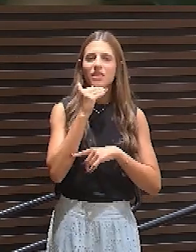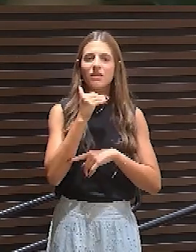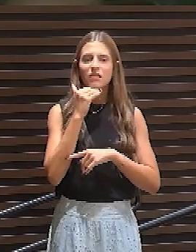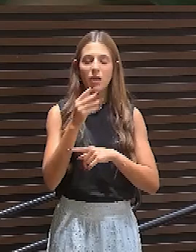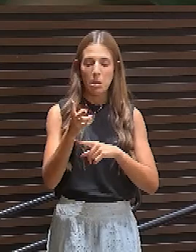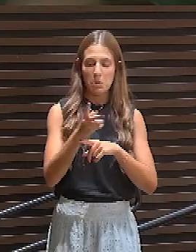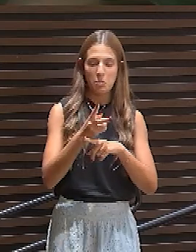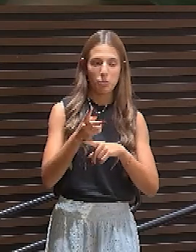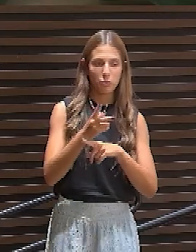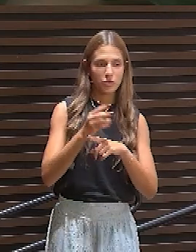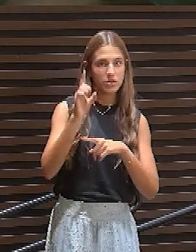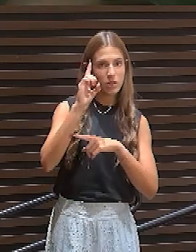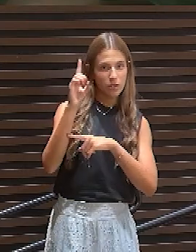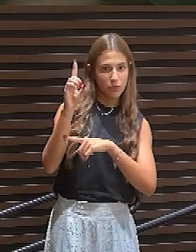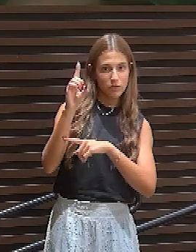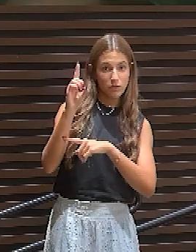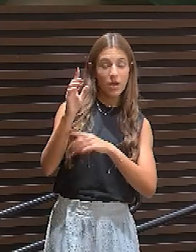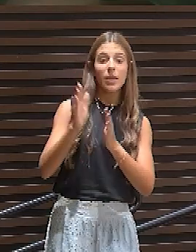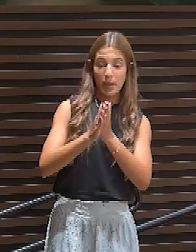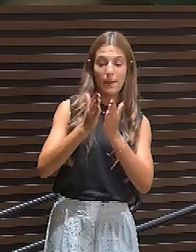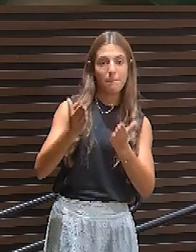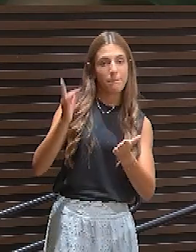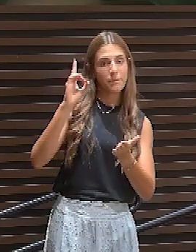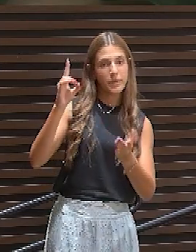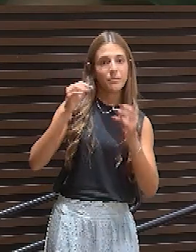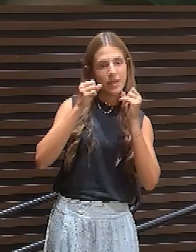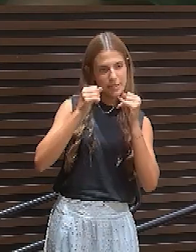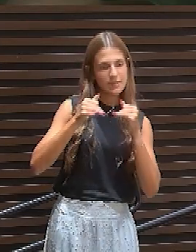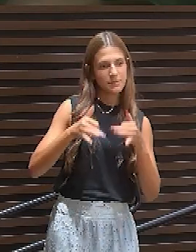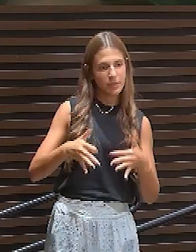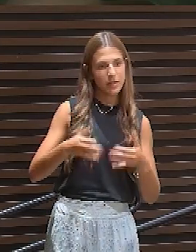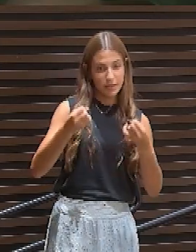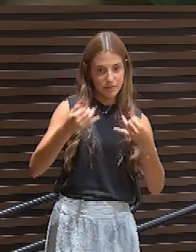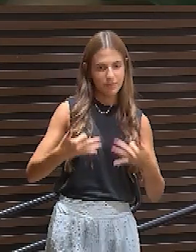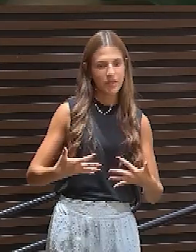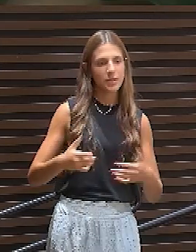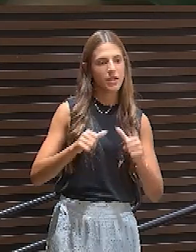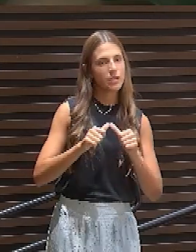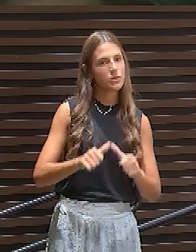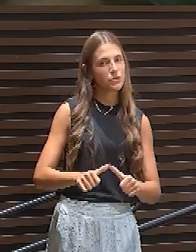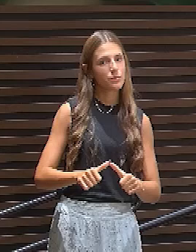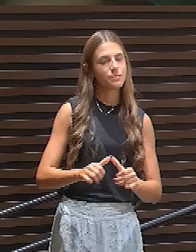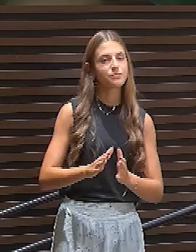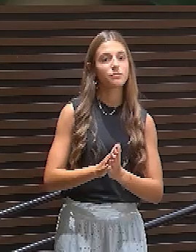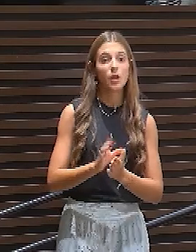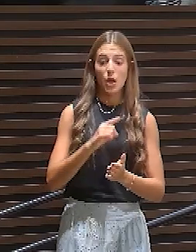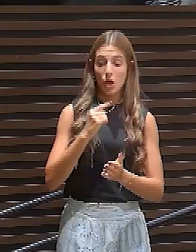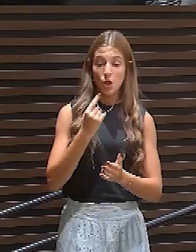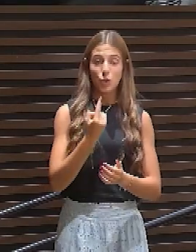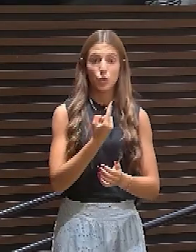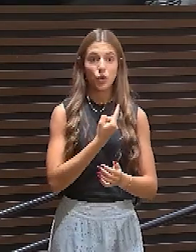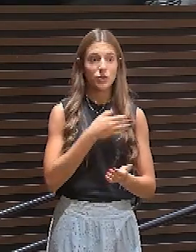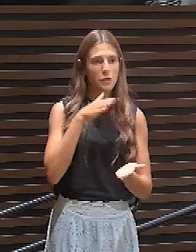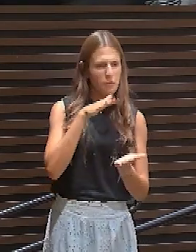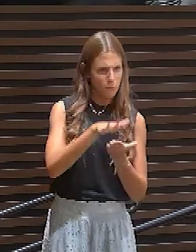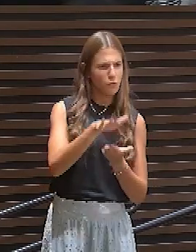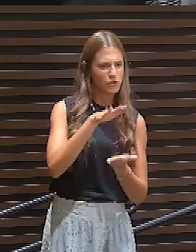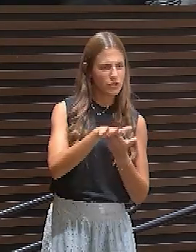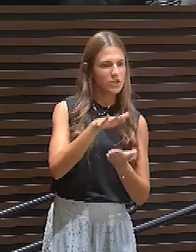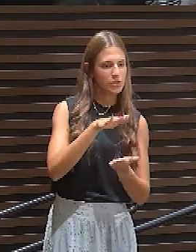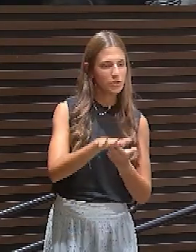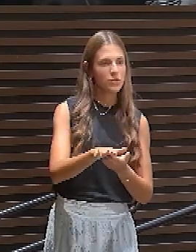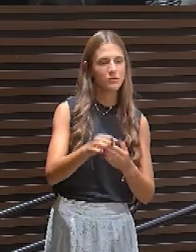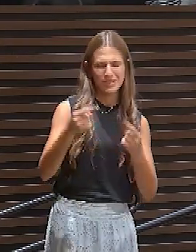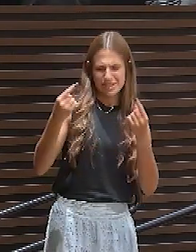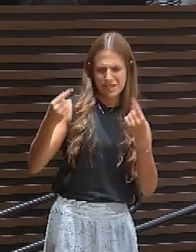e a Bíblia explica-se a si mesmo. Nós somos fugitivos de Deus, somos